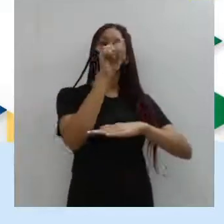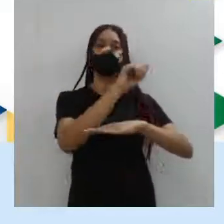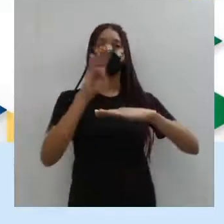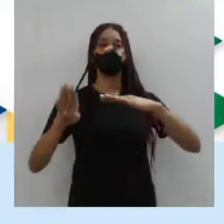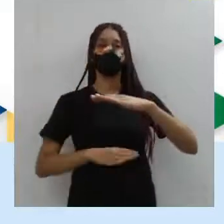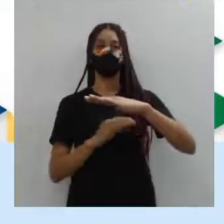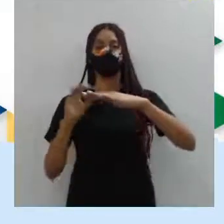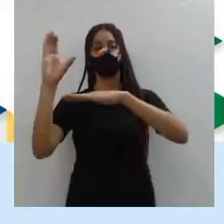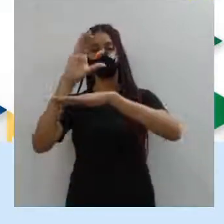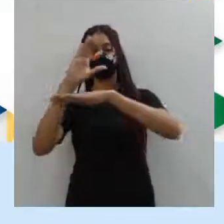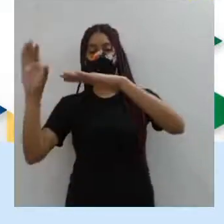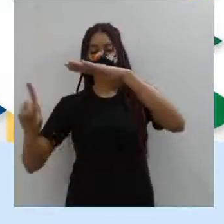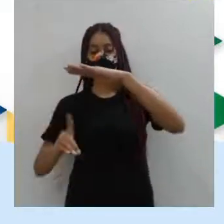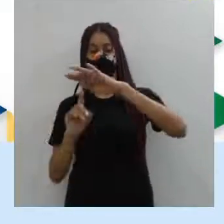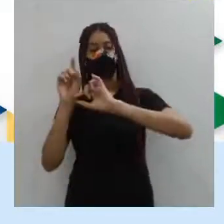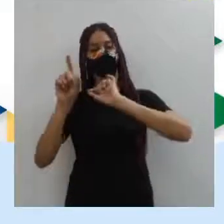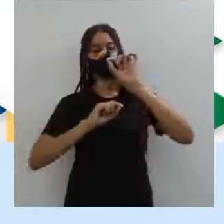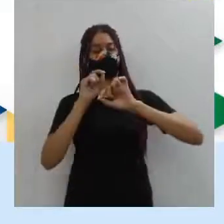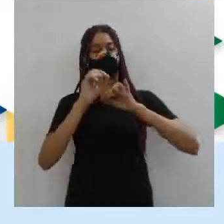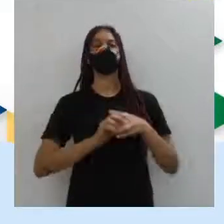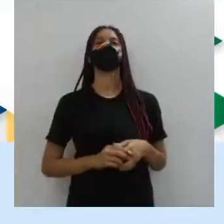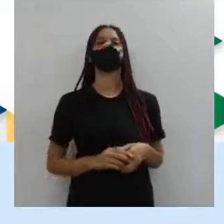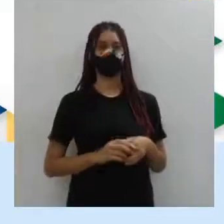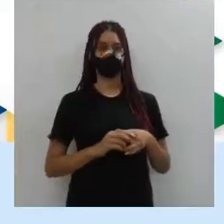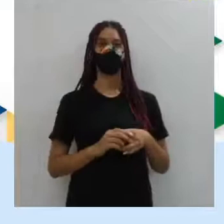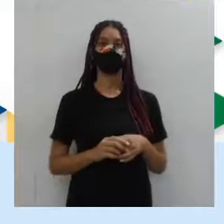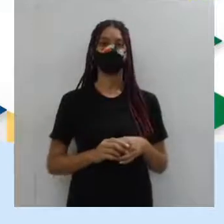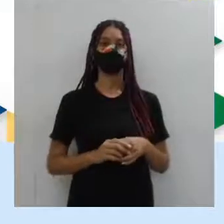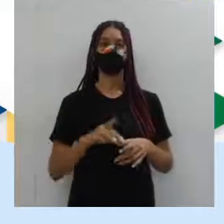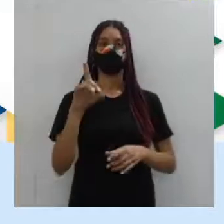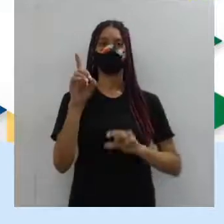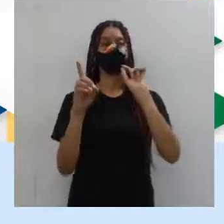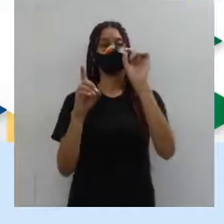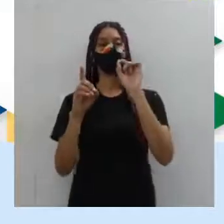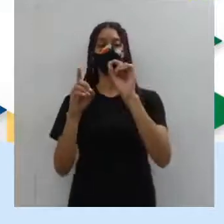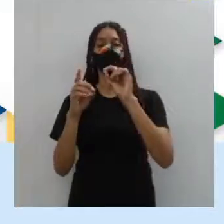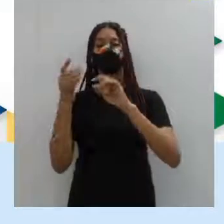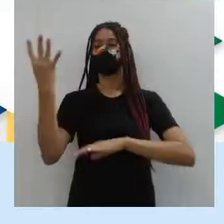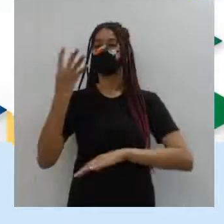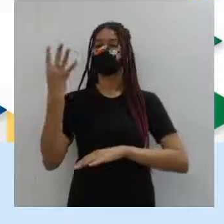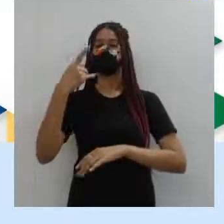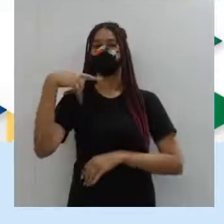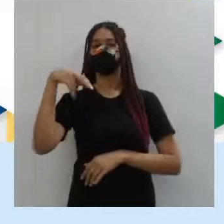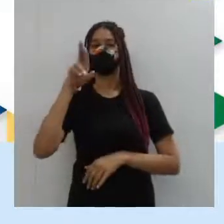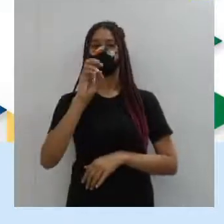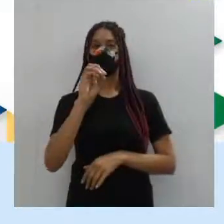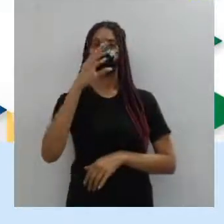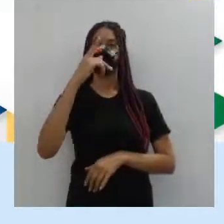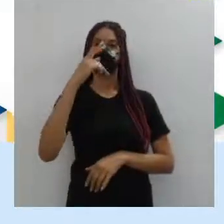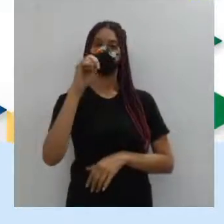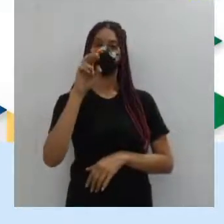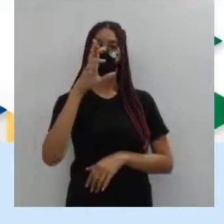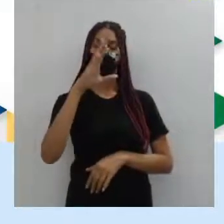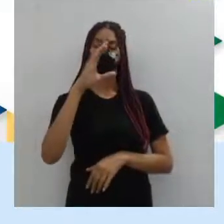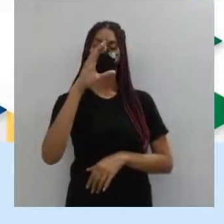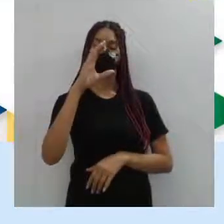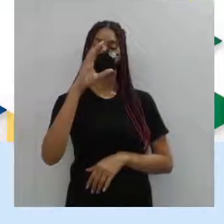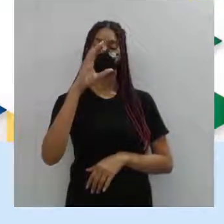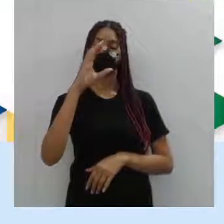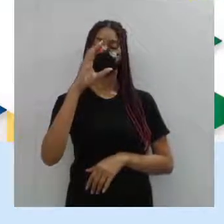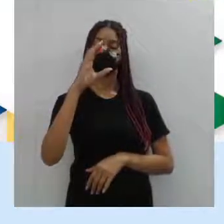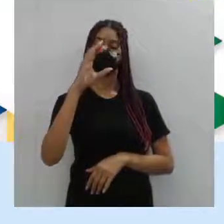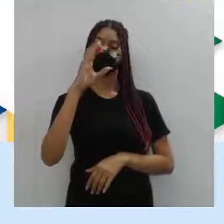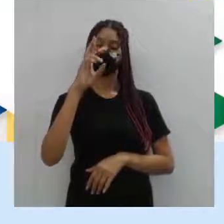C sobre D, tá? O termo D é chamado de quarta proporcional e, na verdade, procura-se o